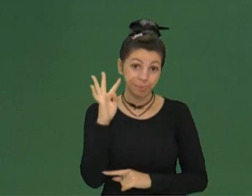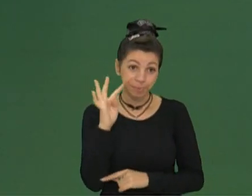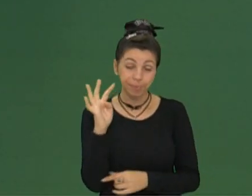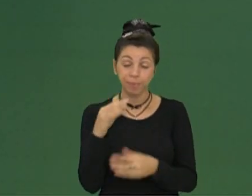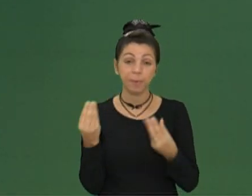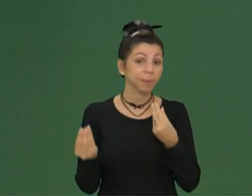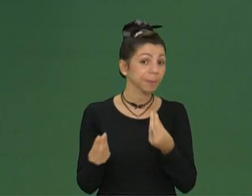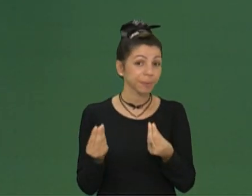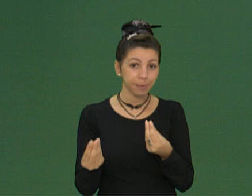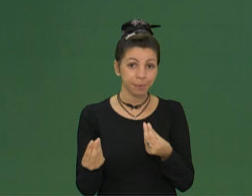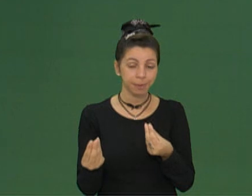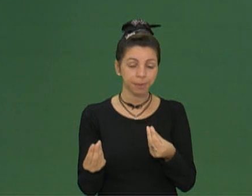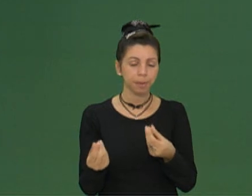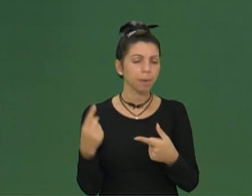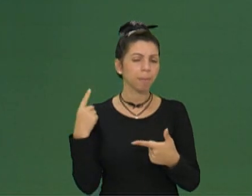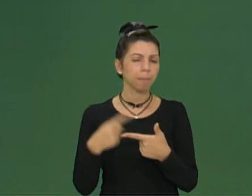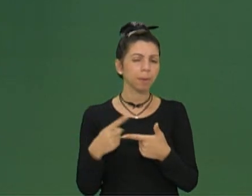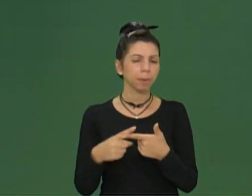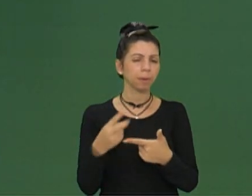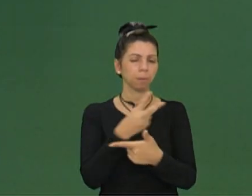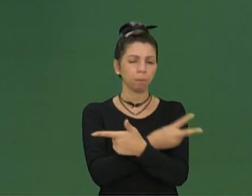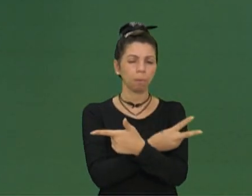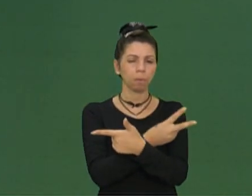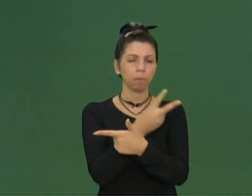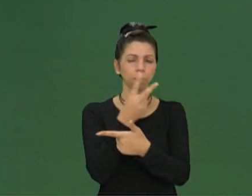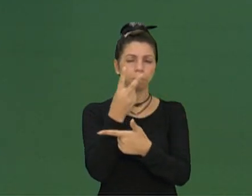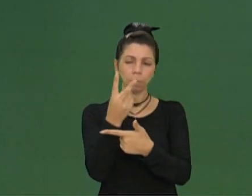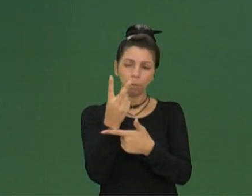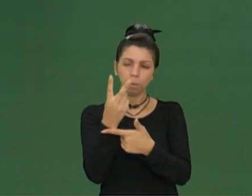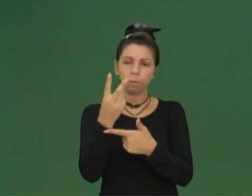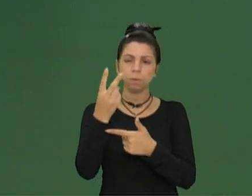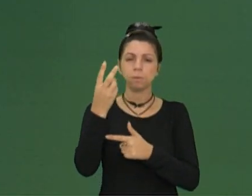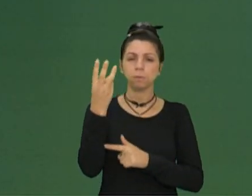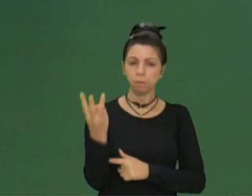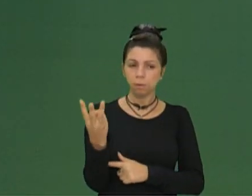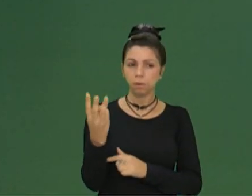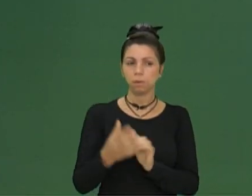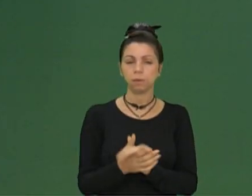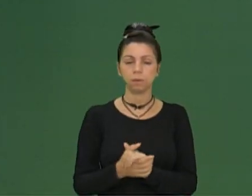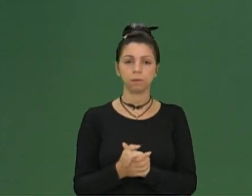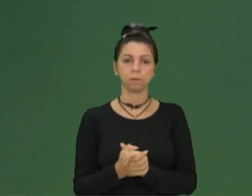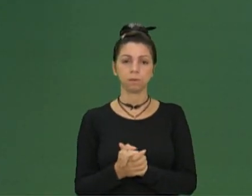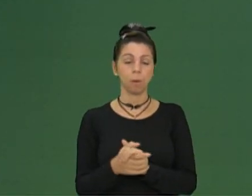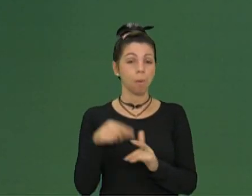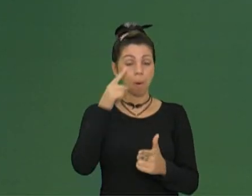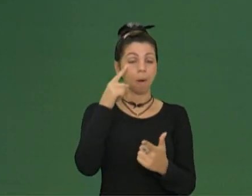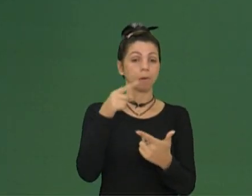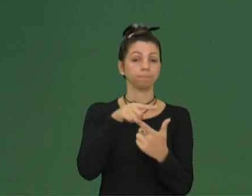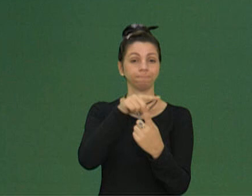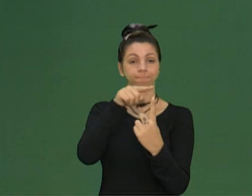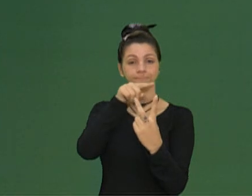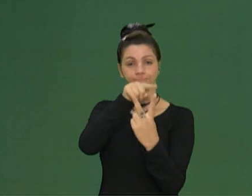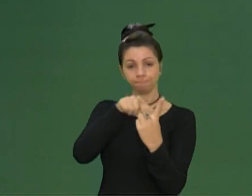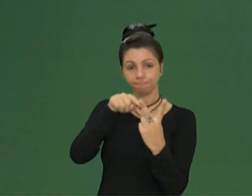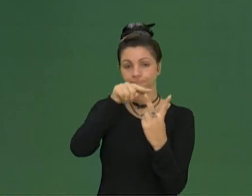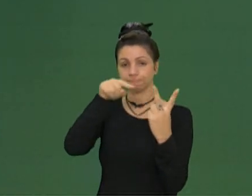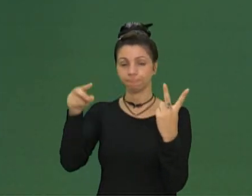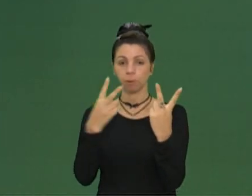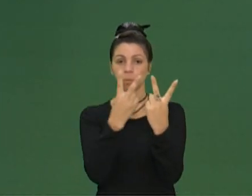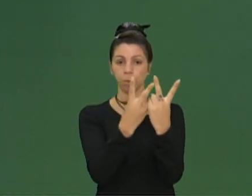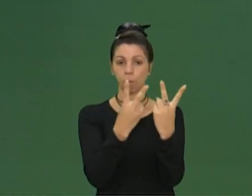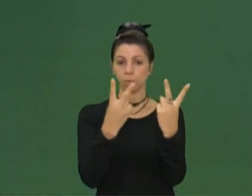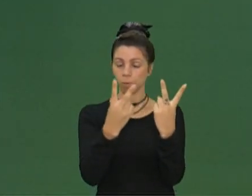E agora? Mas por que 2 e 2 e 3? O que eu vou usar? Coloco ele dentro da raiz. 2 vezes 2 vezes